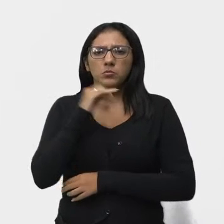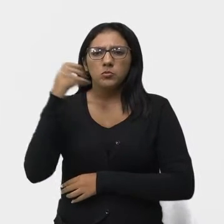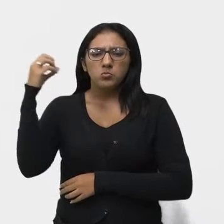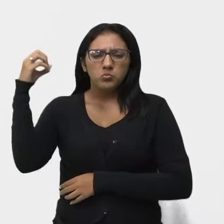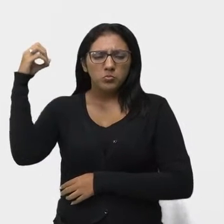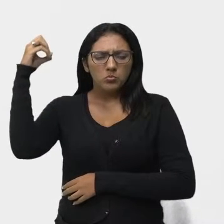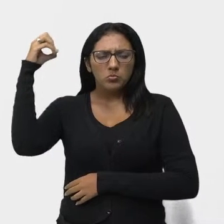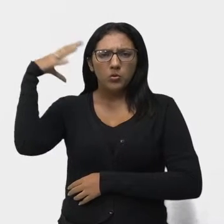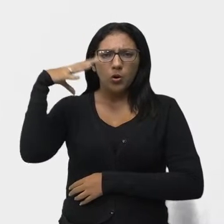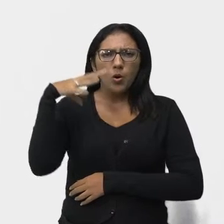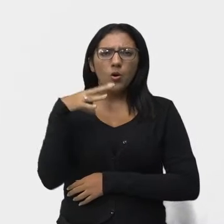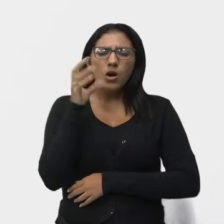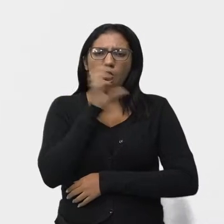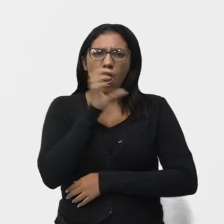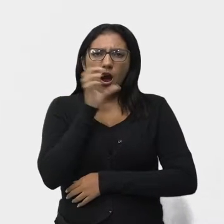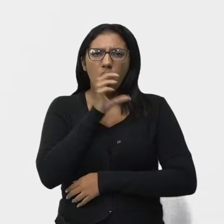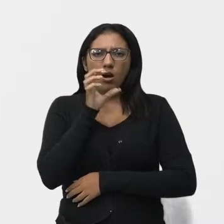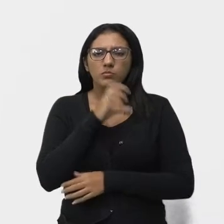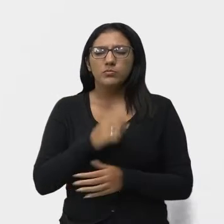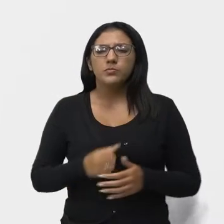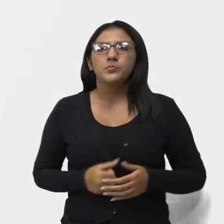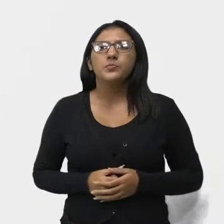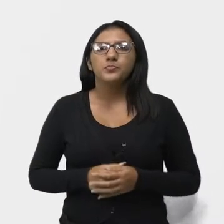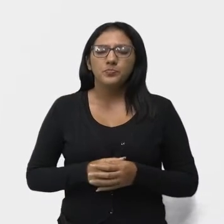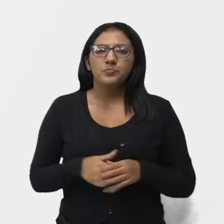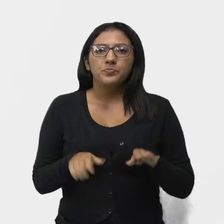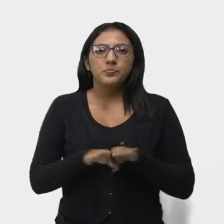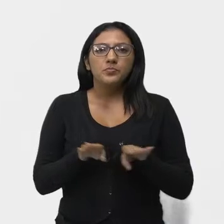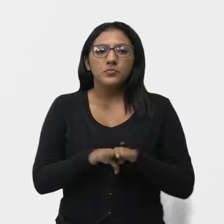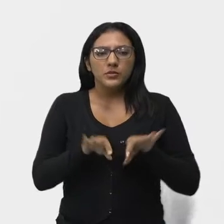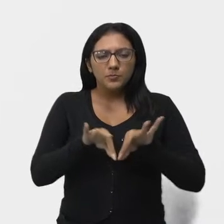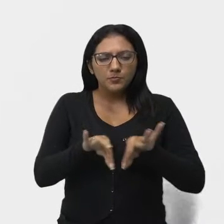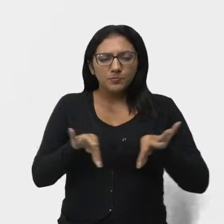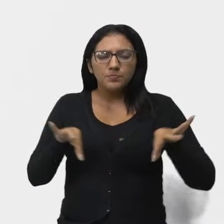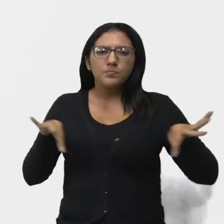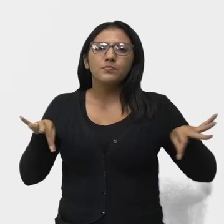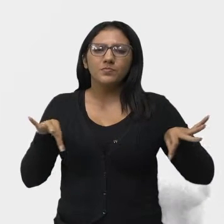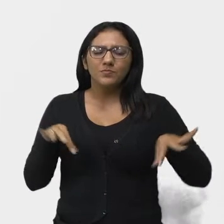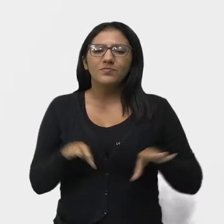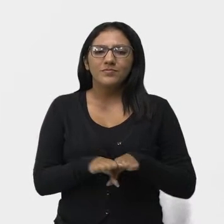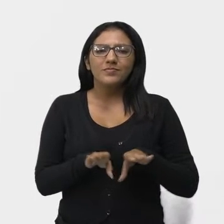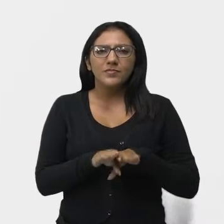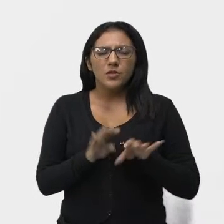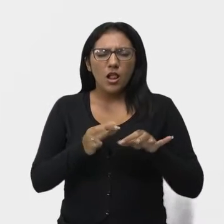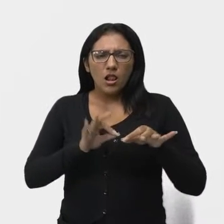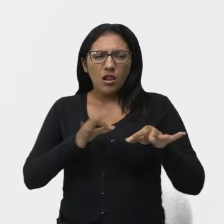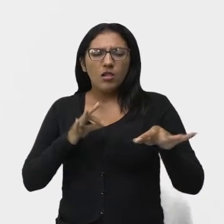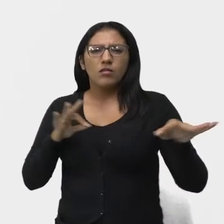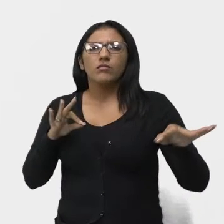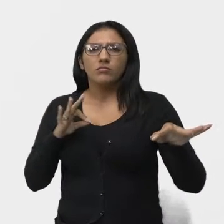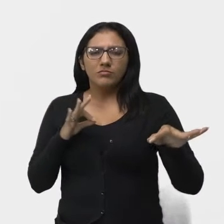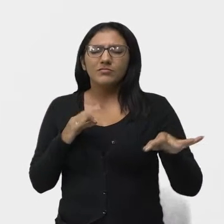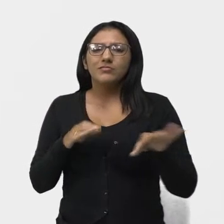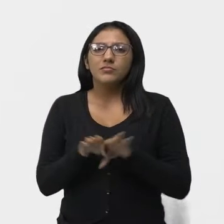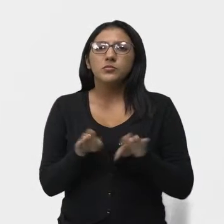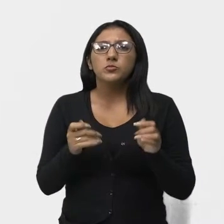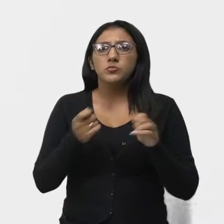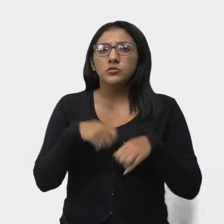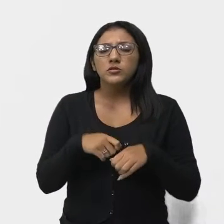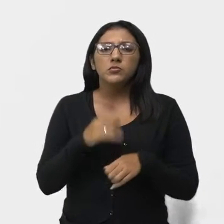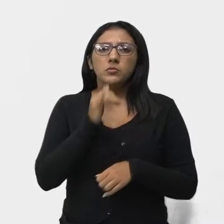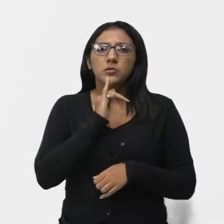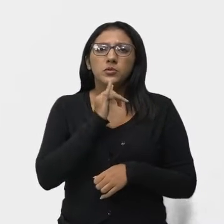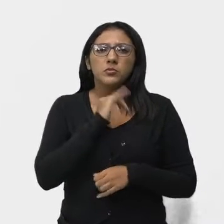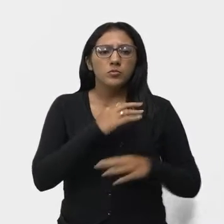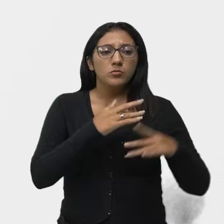né. Temos aí a própria distância como exemplo, né, distância que a gente pode ter aí de uma cidade